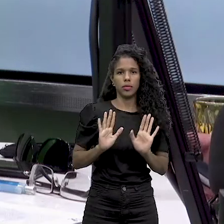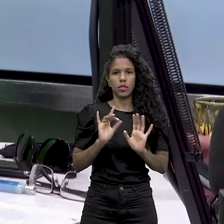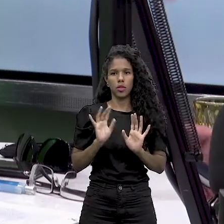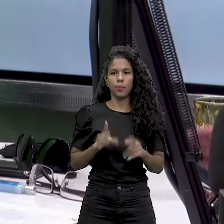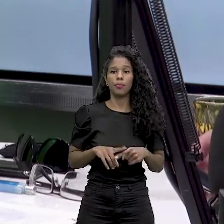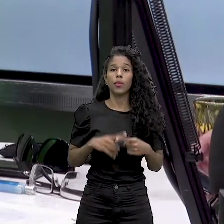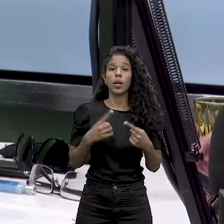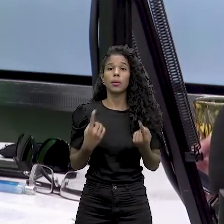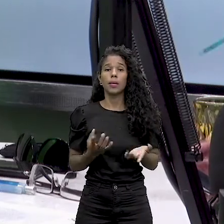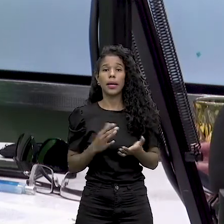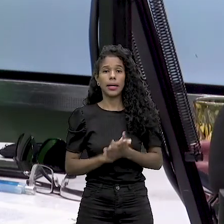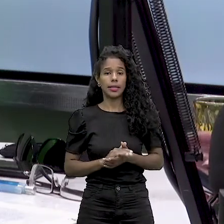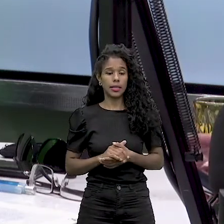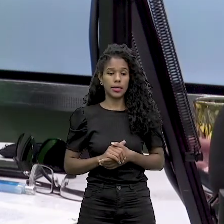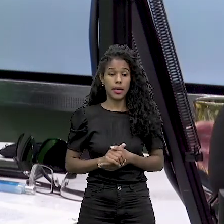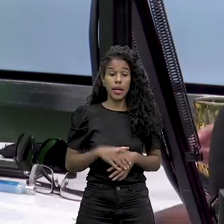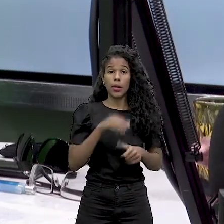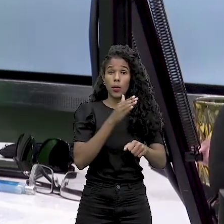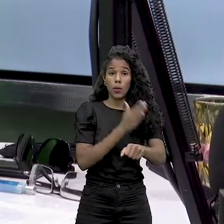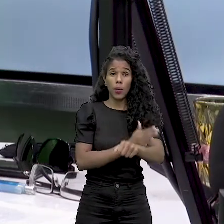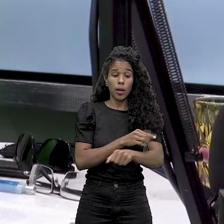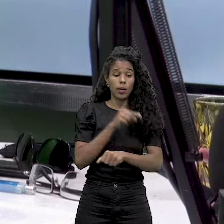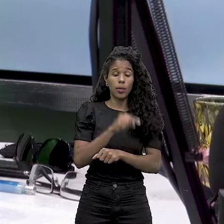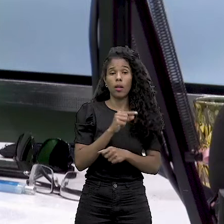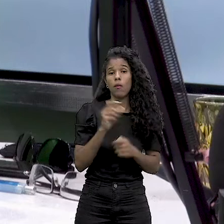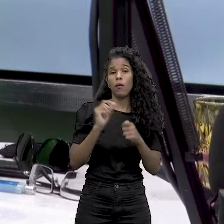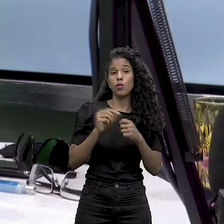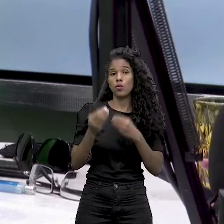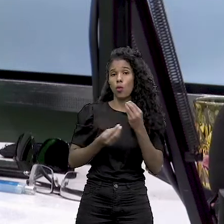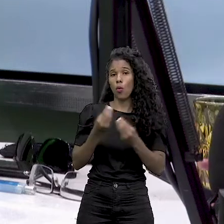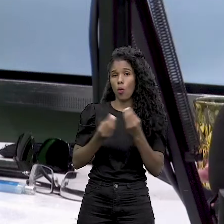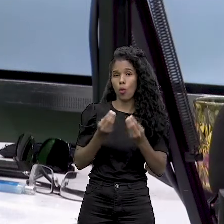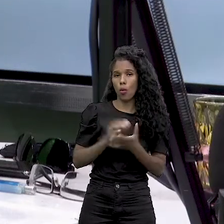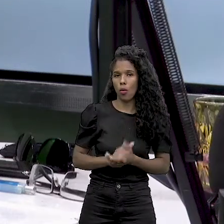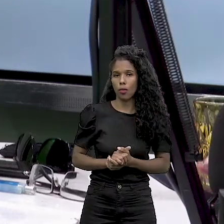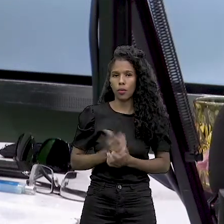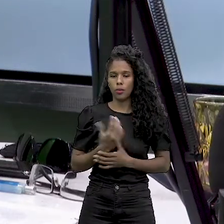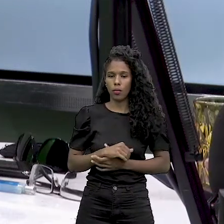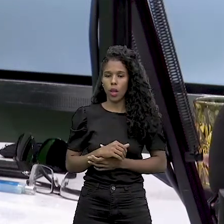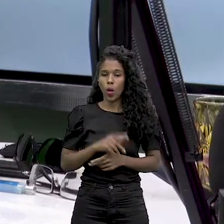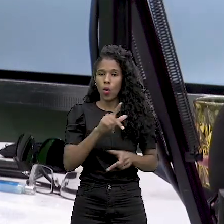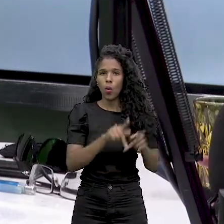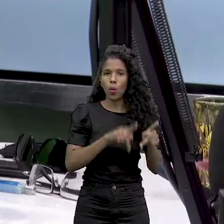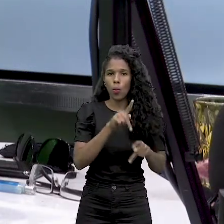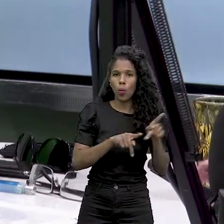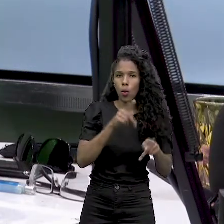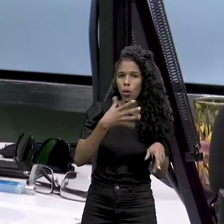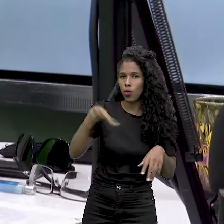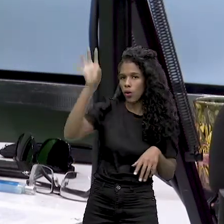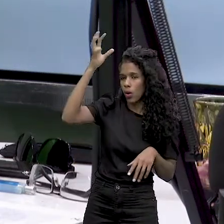tem que proteger a gente. Aí o rei, com o dinheiro, montou seu exército para proteger o comércio. Aí teve que